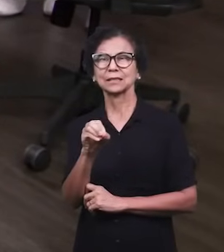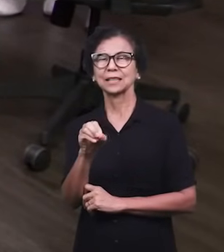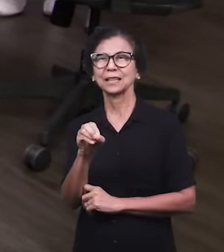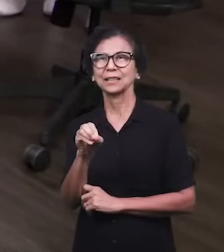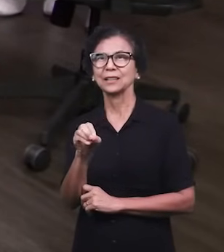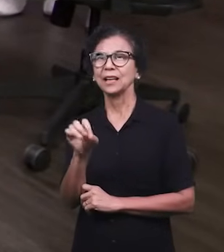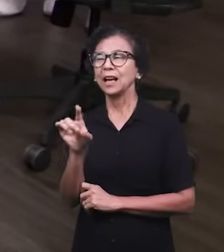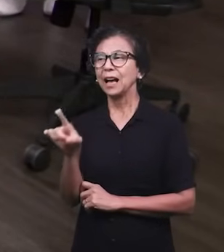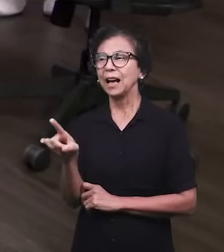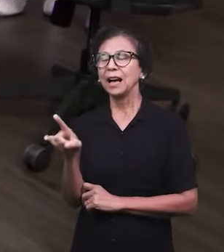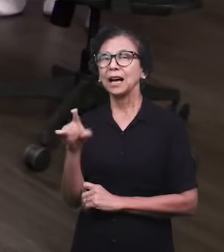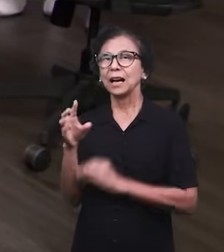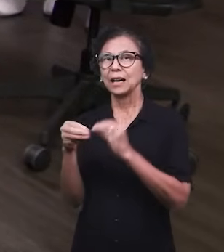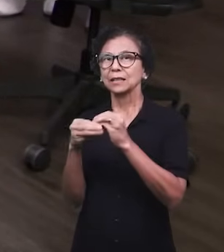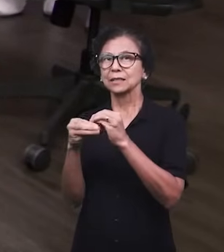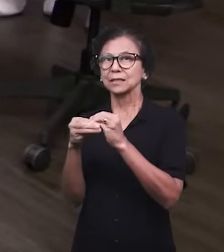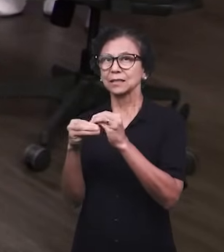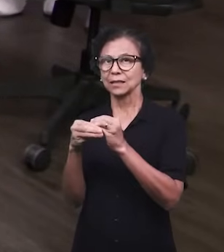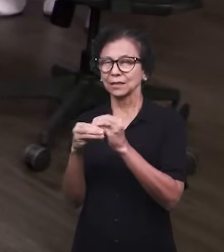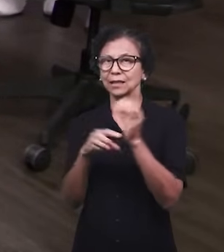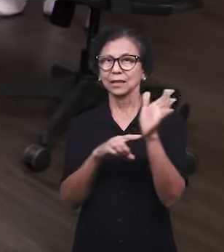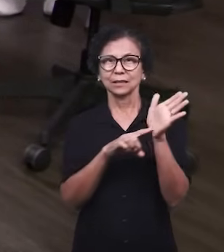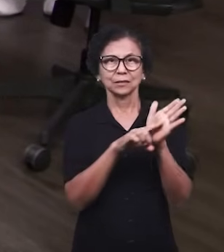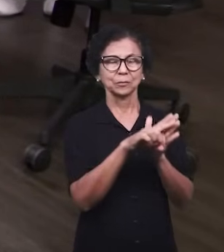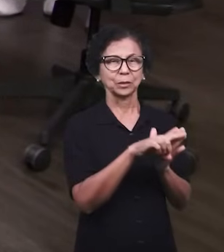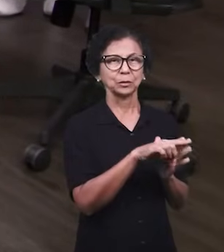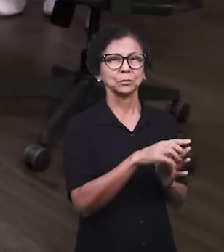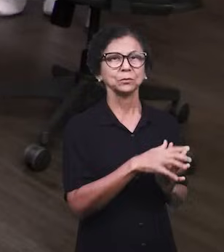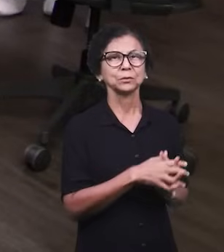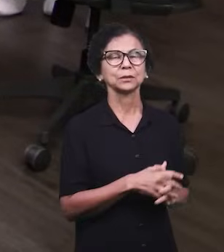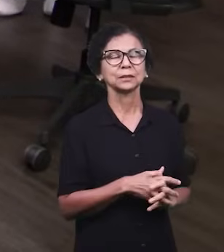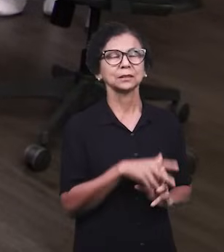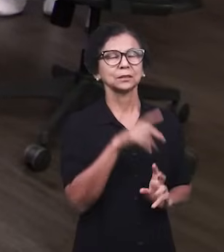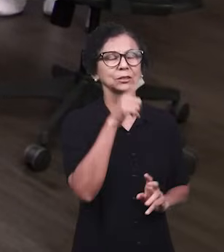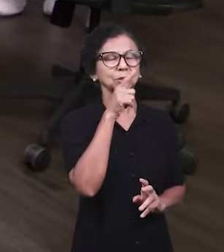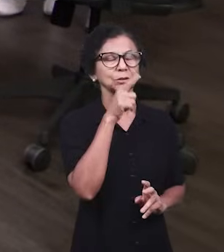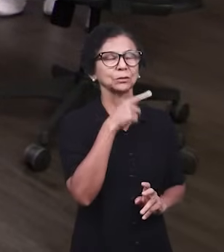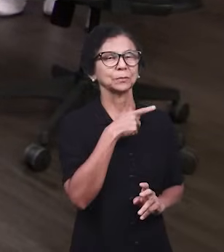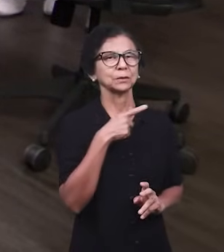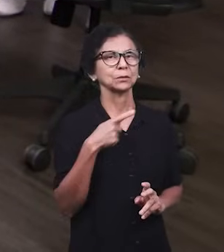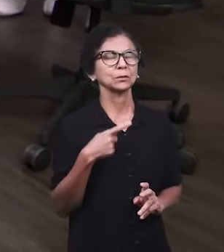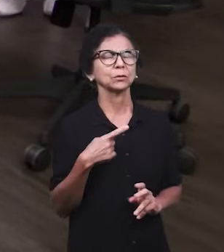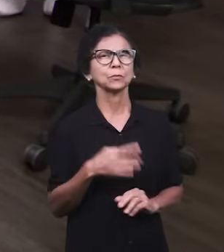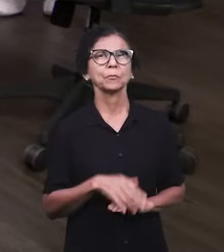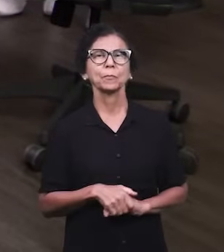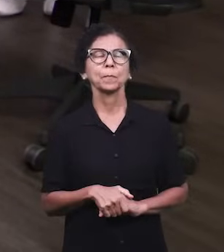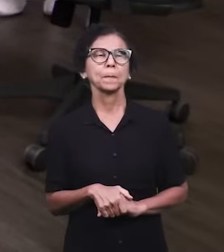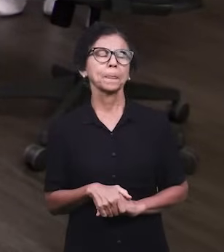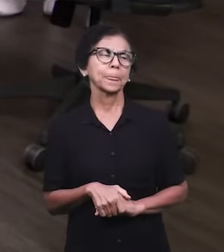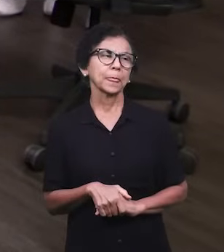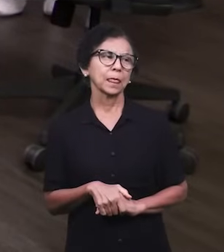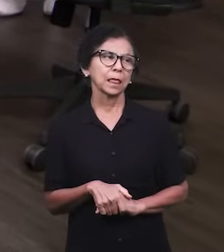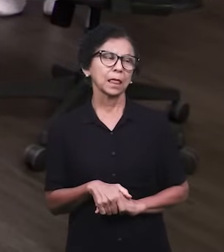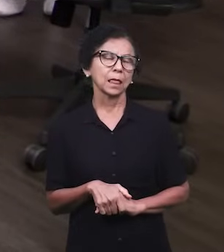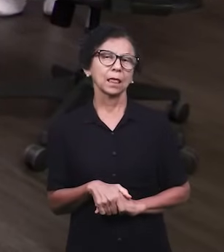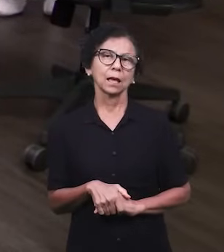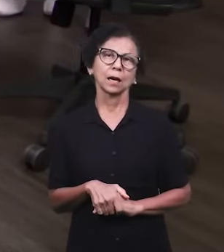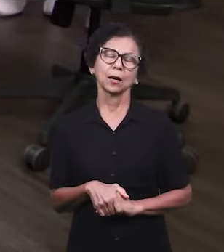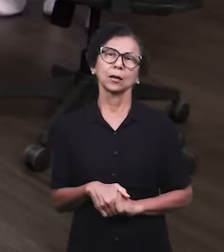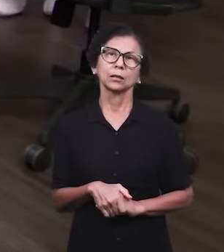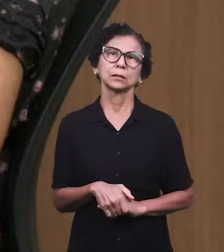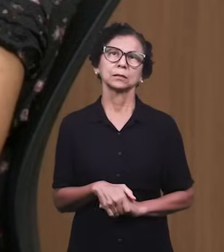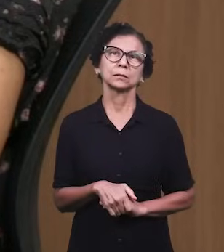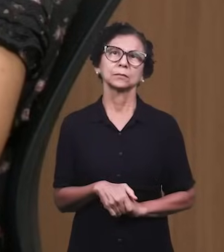sobre a pergunta dela, perguntar um pouquinho mais, pastor Gilson, o seguinte, o servo do Senhor, a gente pode